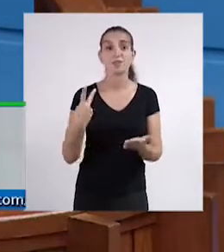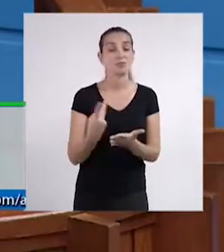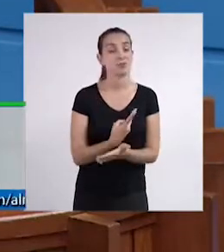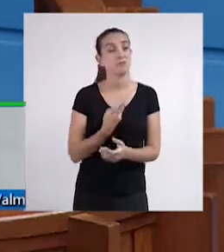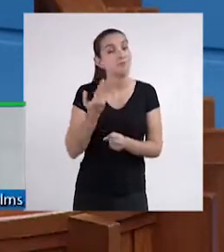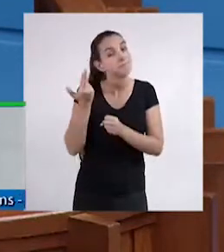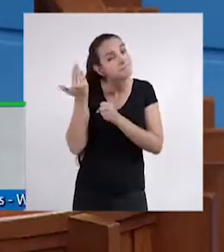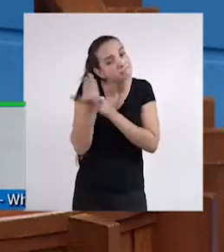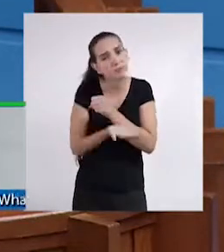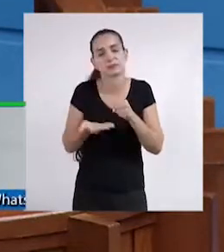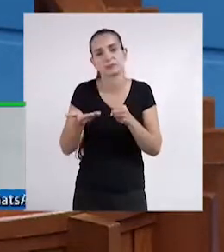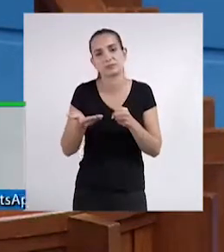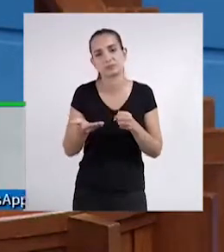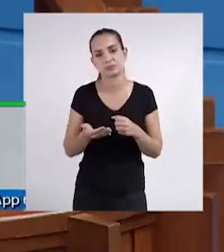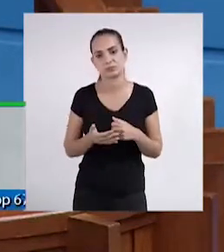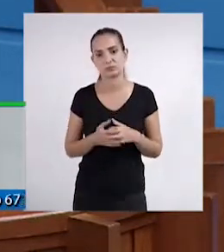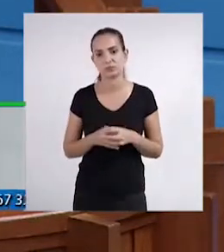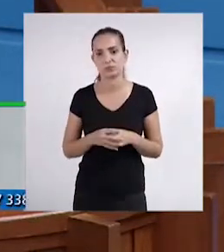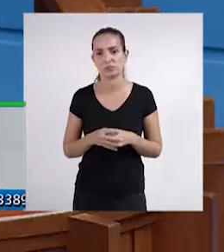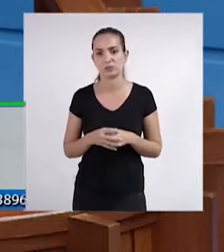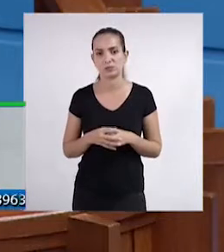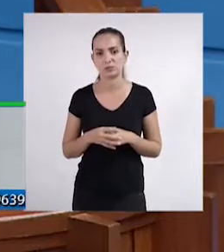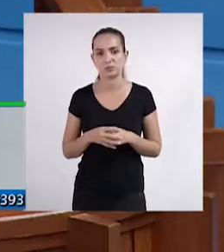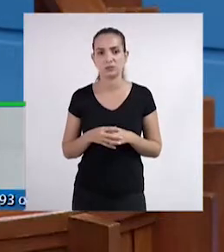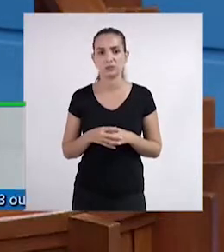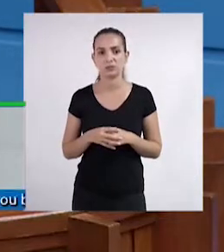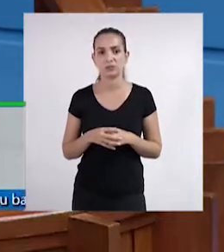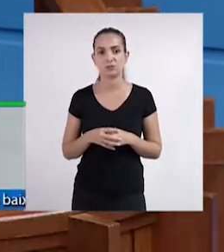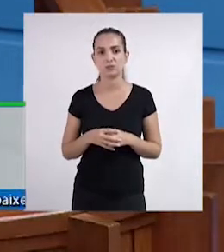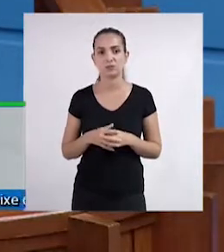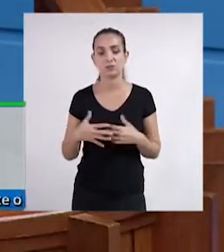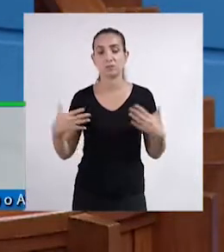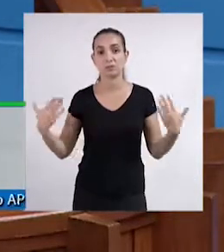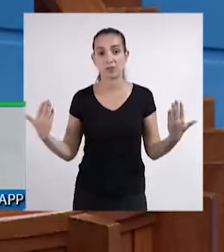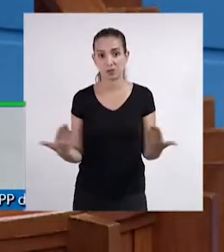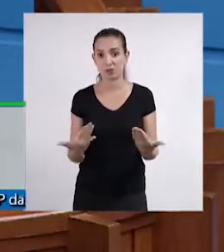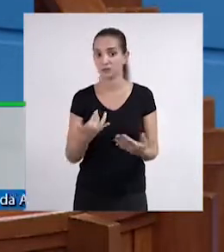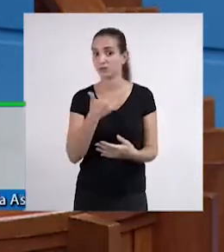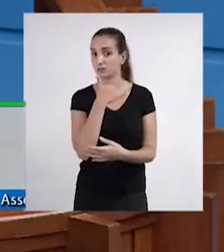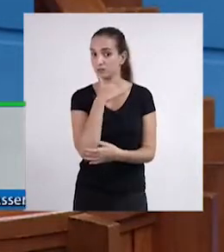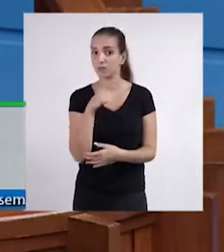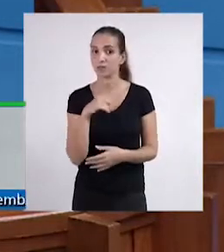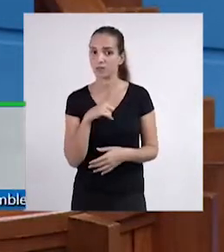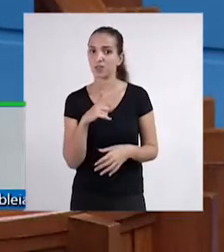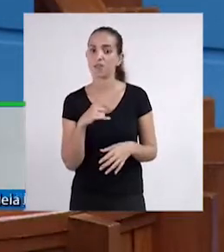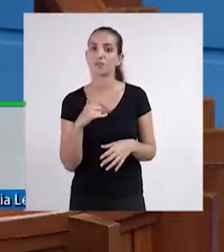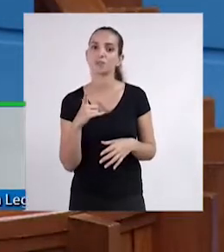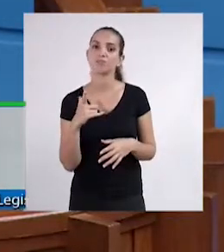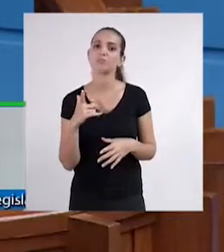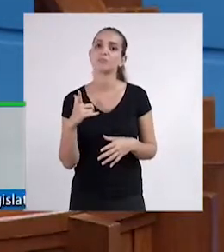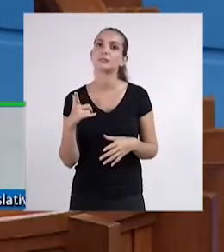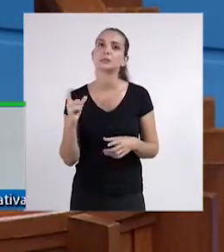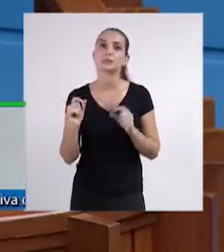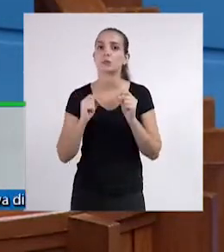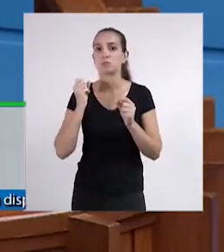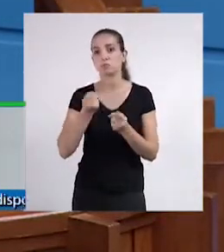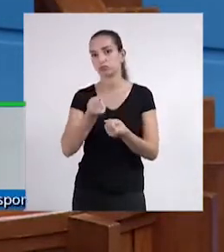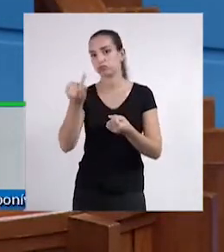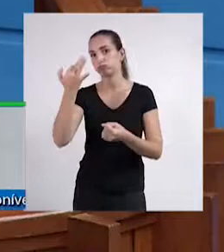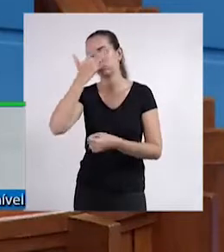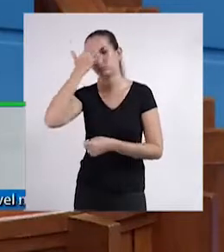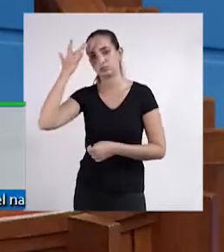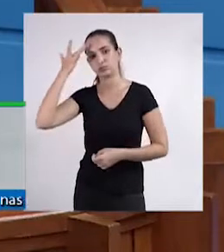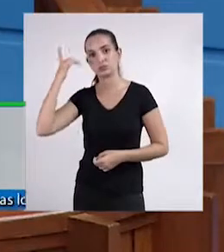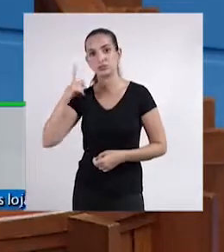elementares. E aí, infelizmente, e certamente, há o envolvimento de pessoas que ganham com isso, para